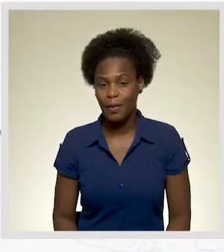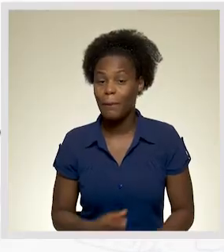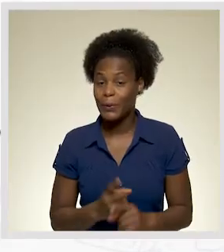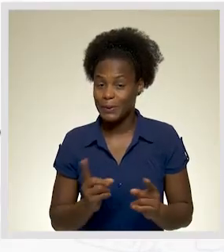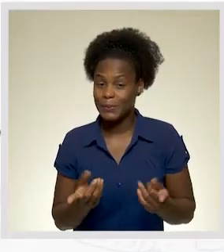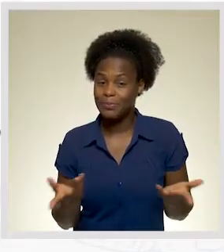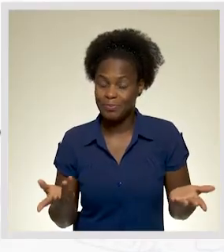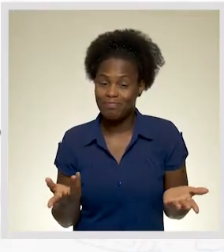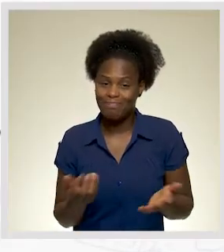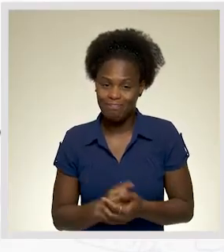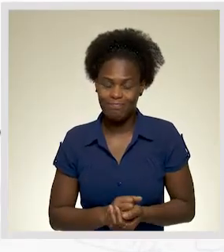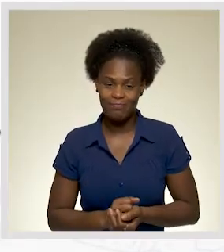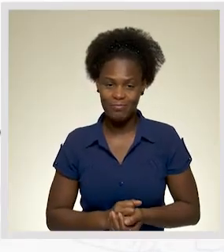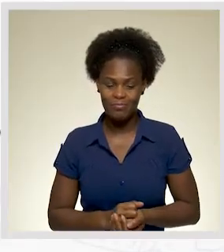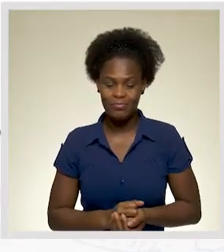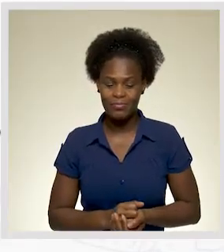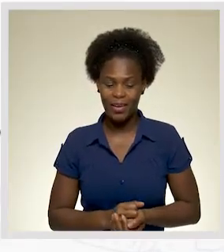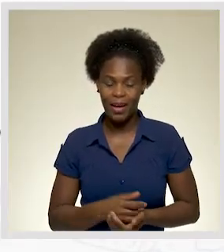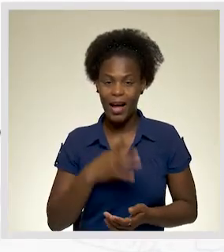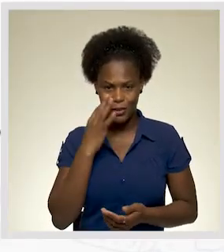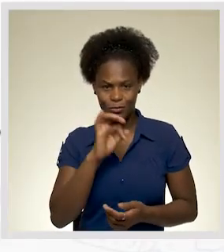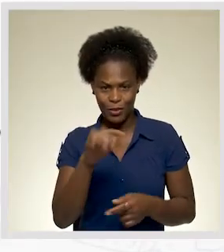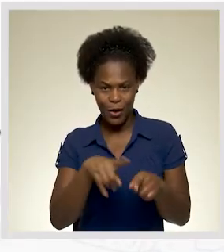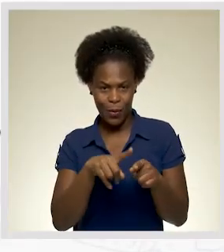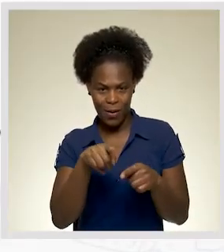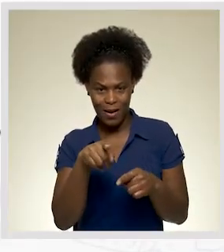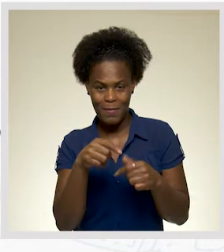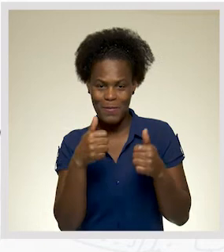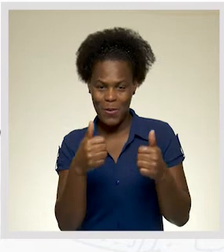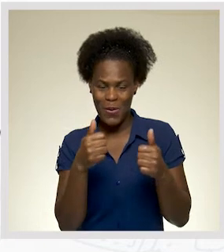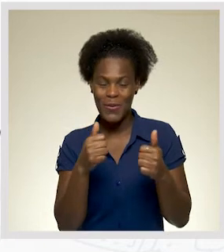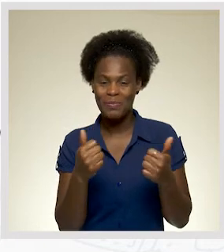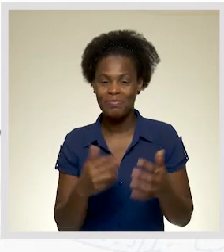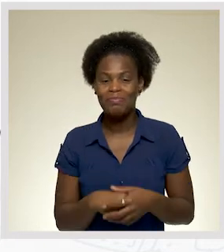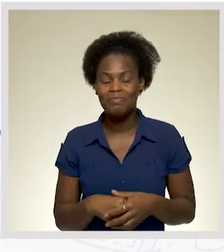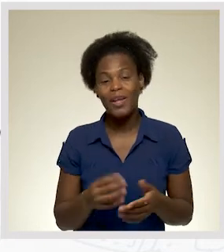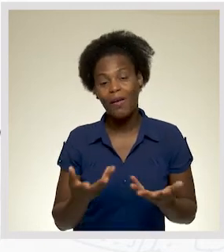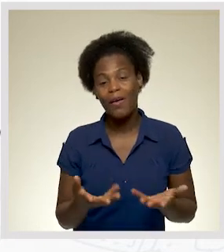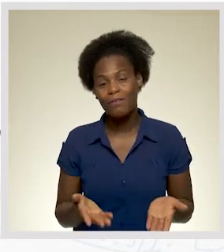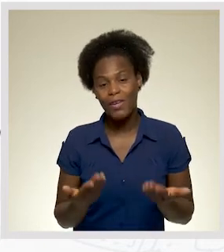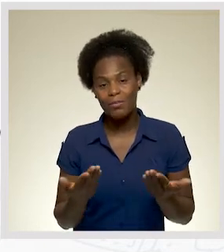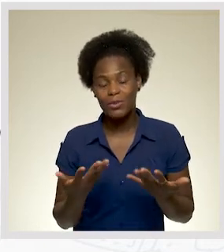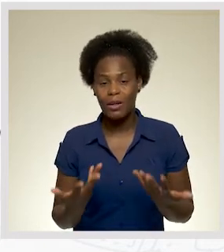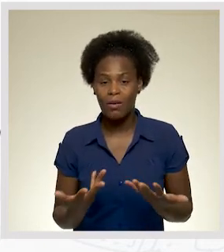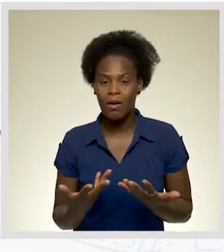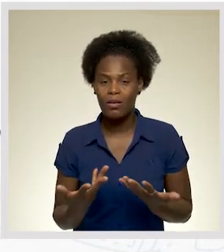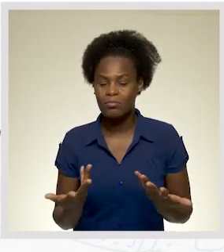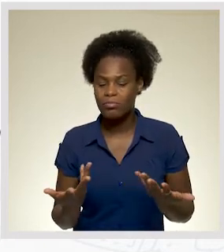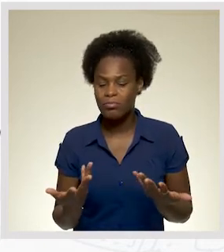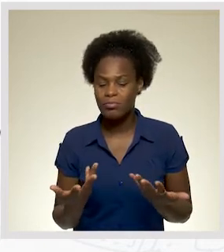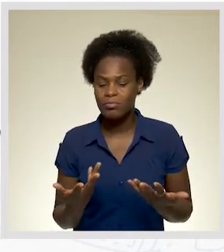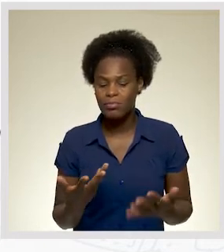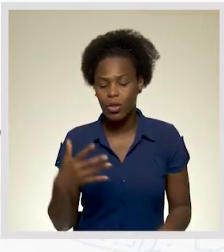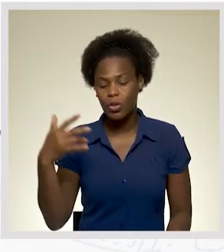é? Não é assim que fizeram? Muito bem. Então vamos lá agora à linha